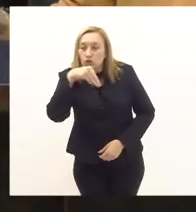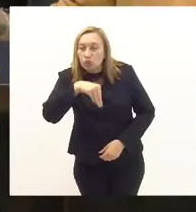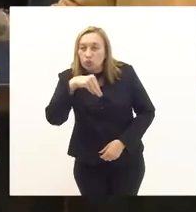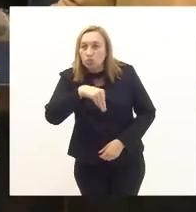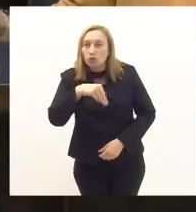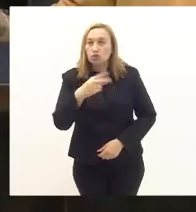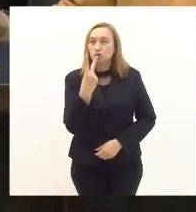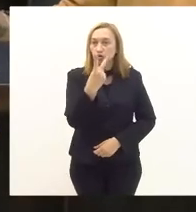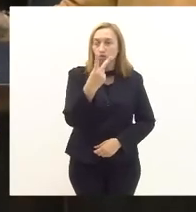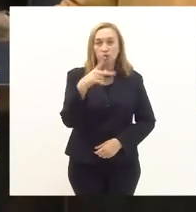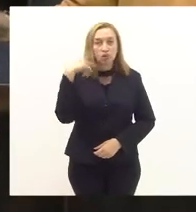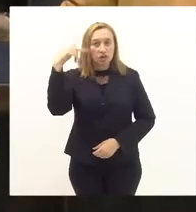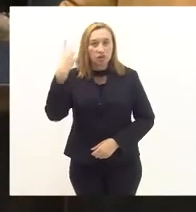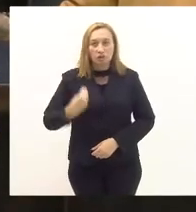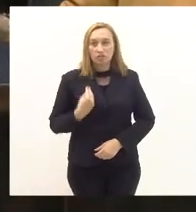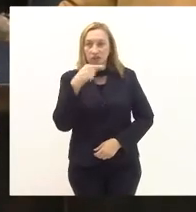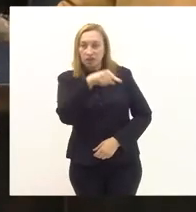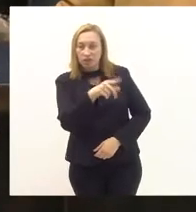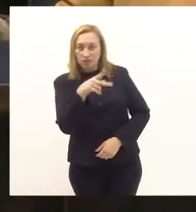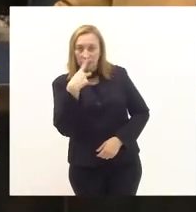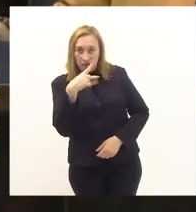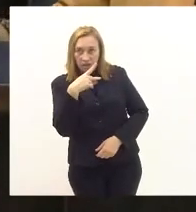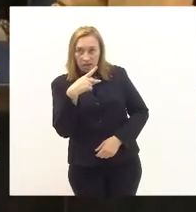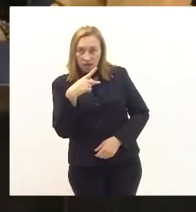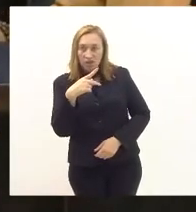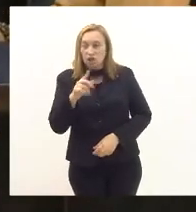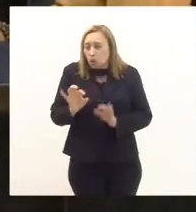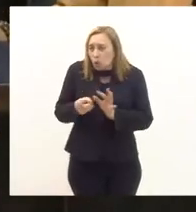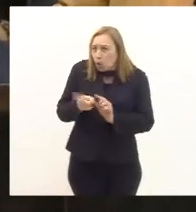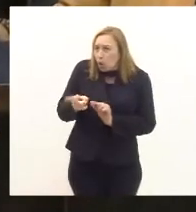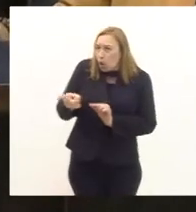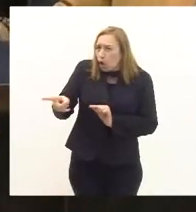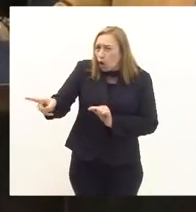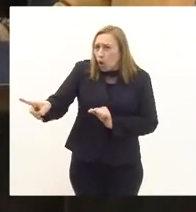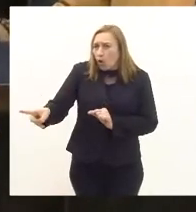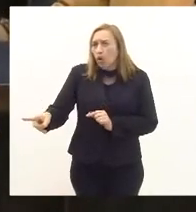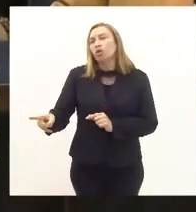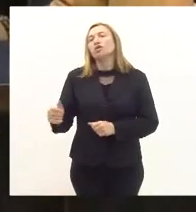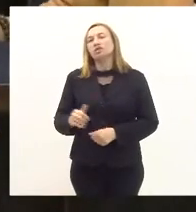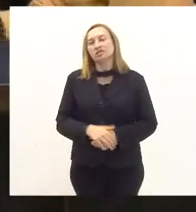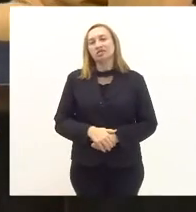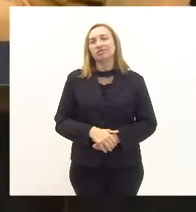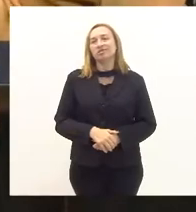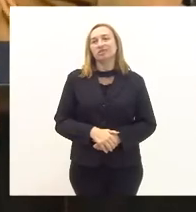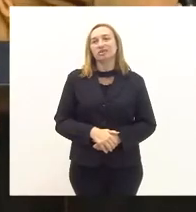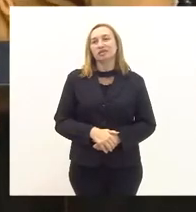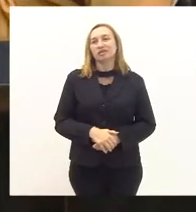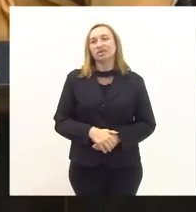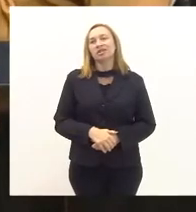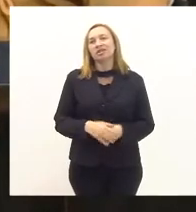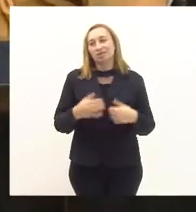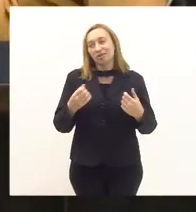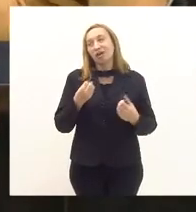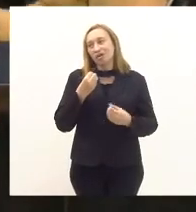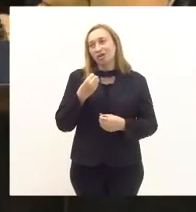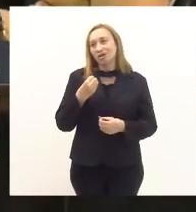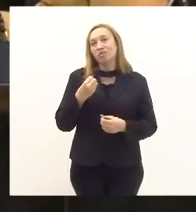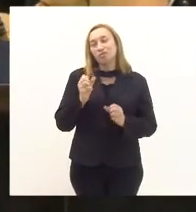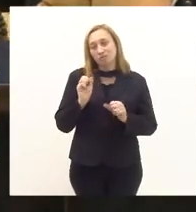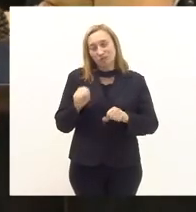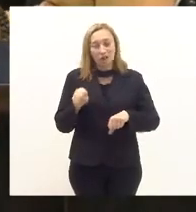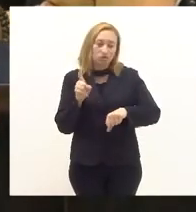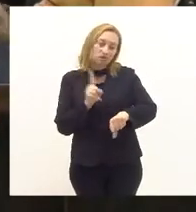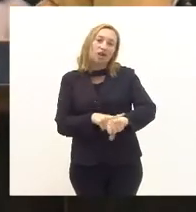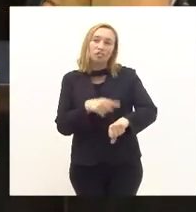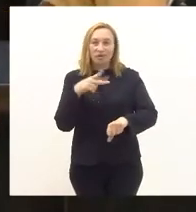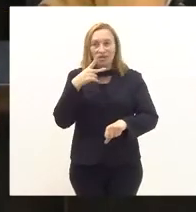dois vereadores que estão aqui se pronunciarem, vieram de longe, são precursores, tem que, ainda que pouco tempo, a gente está